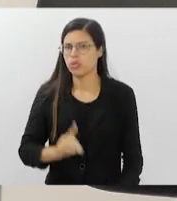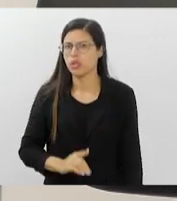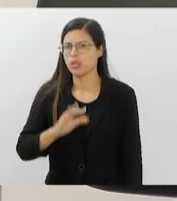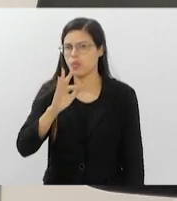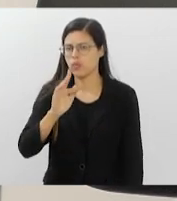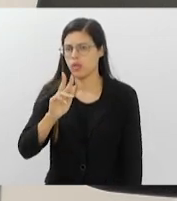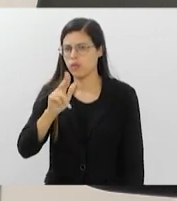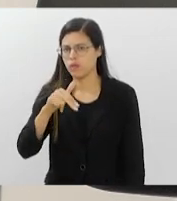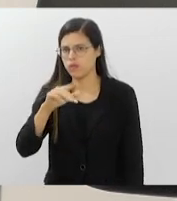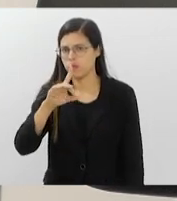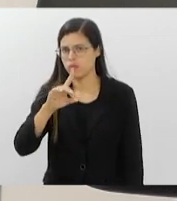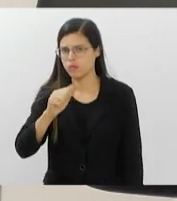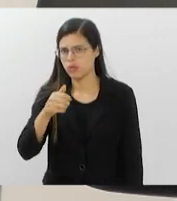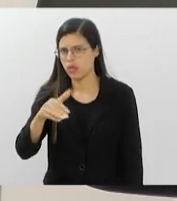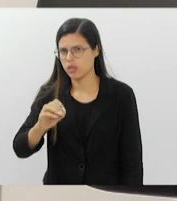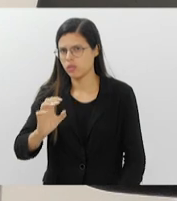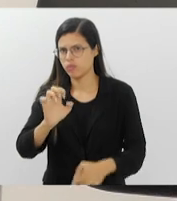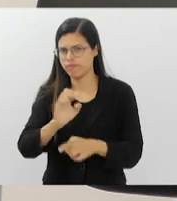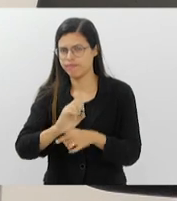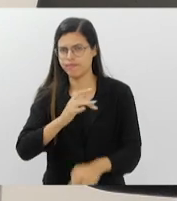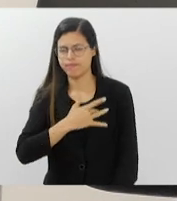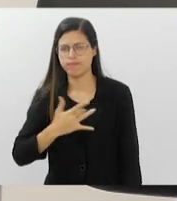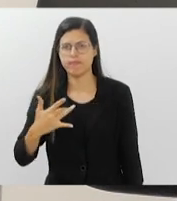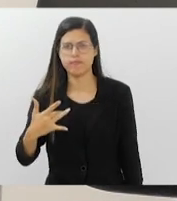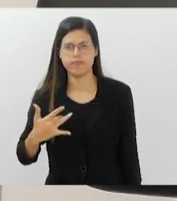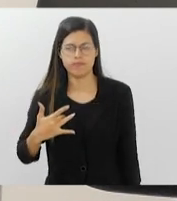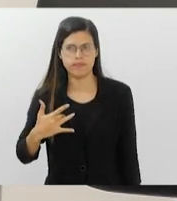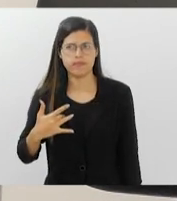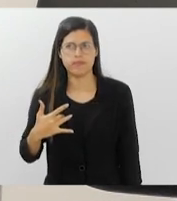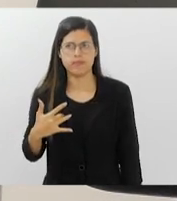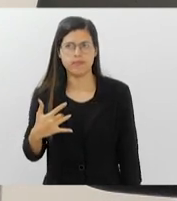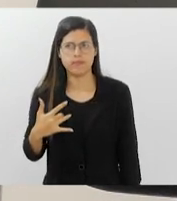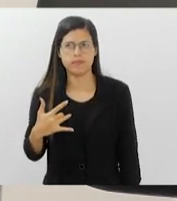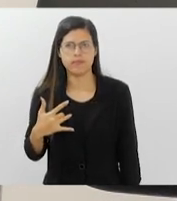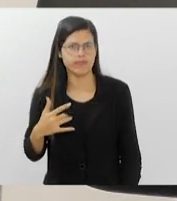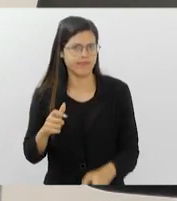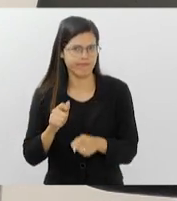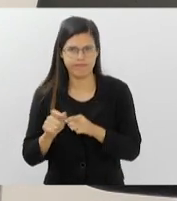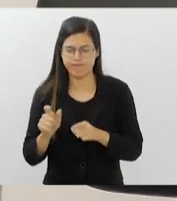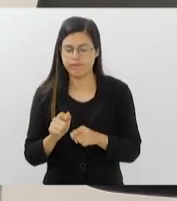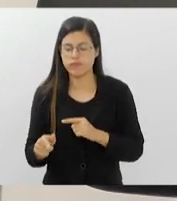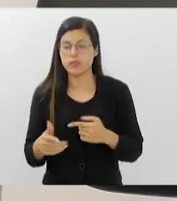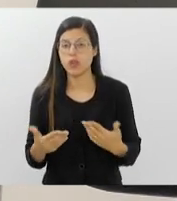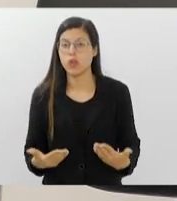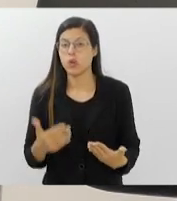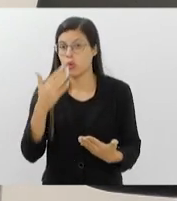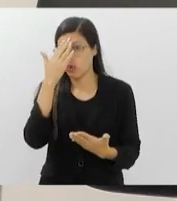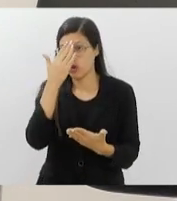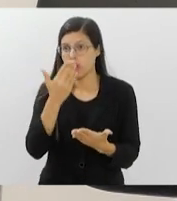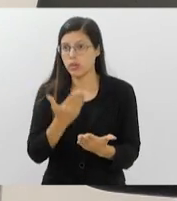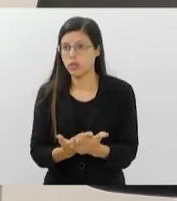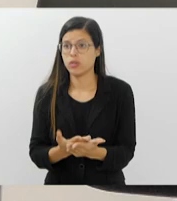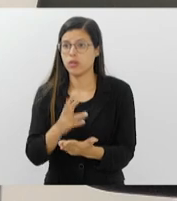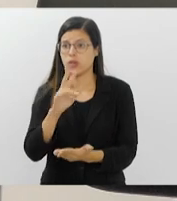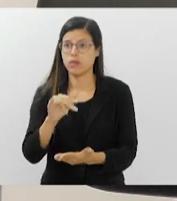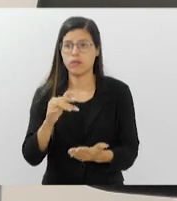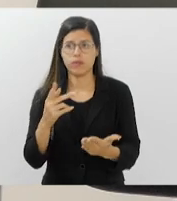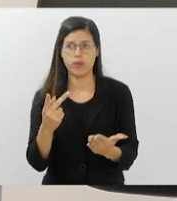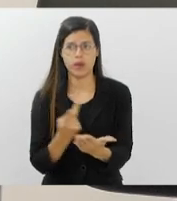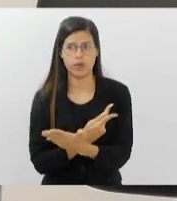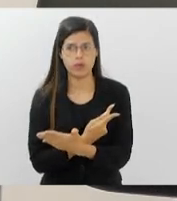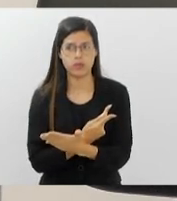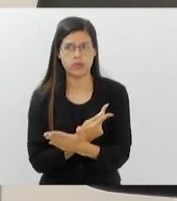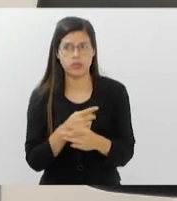Saúde e acredito que com mais algum tempo acontecerá o mesmo na própria